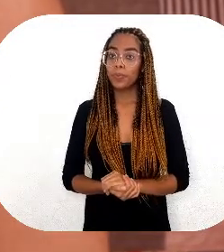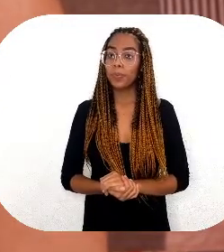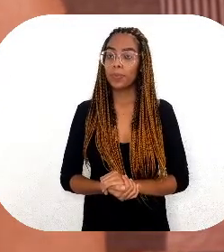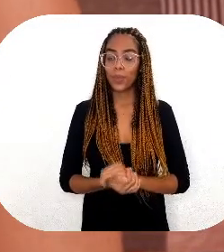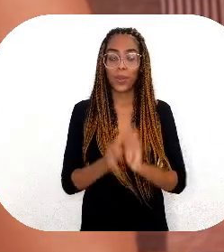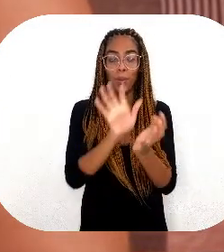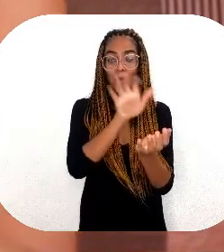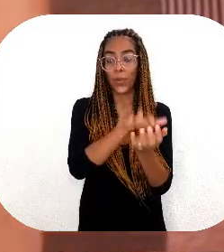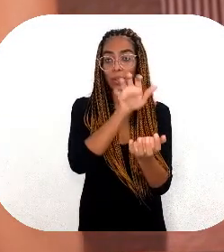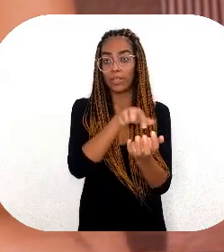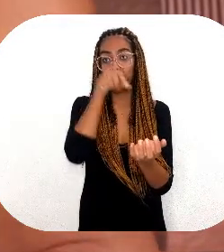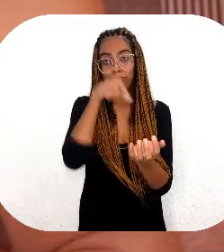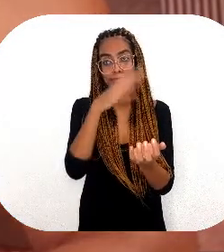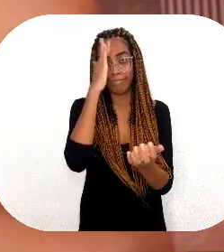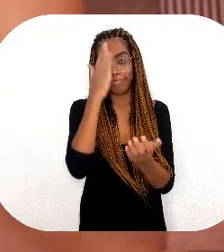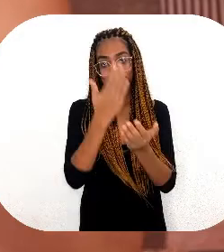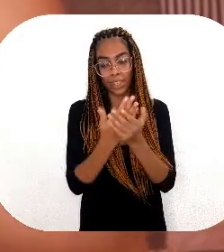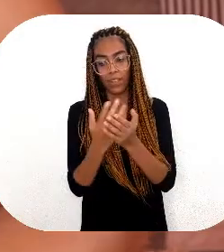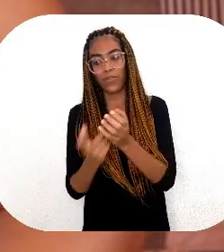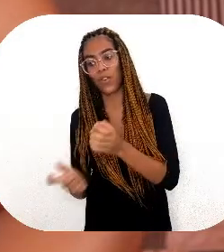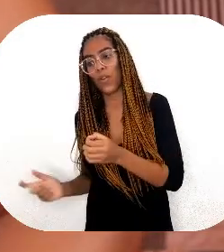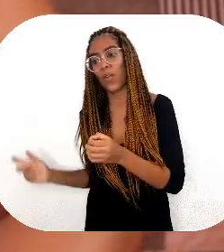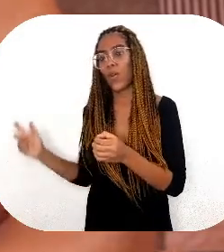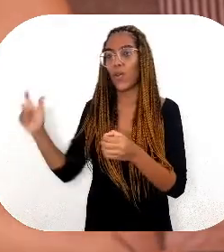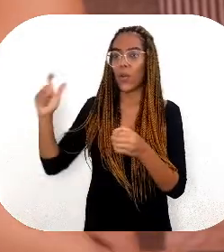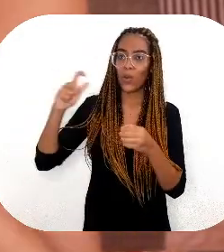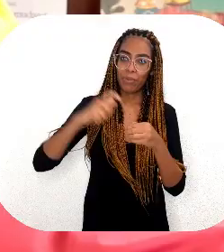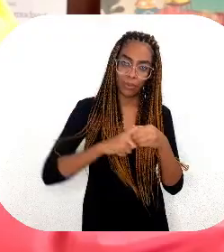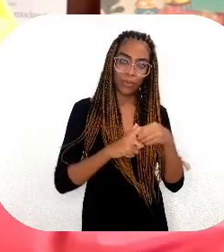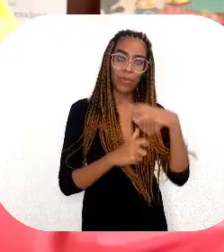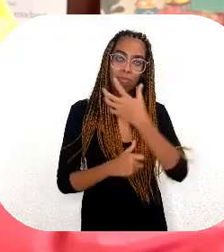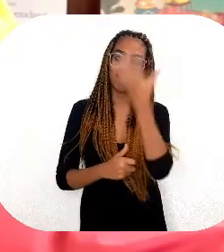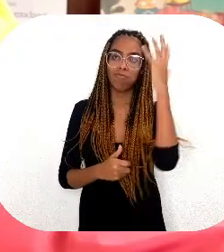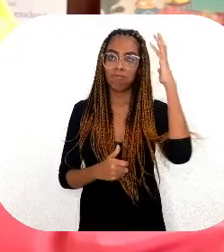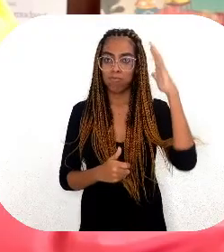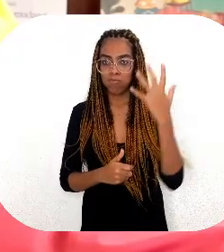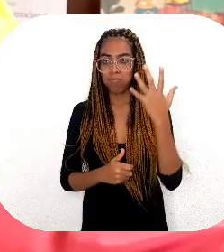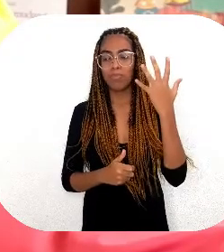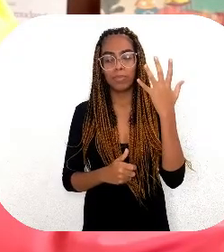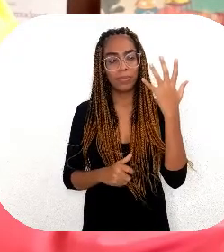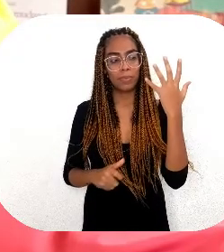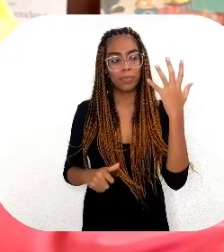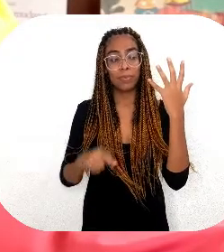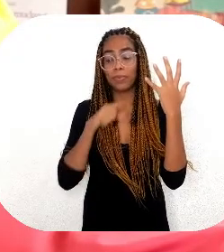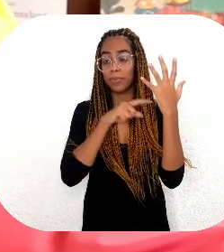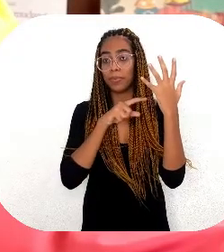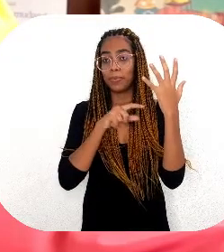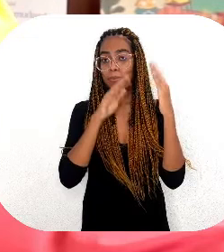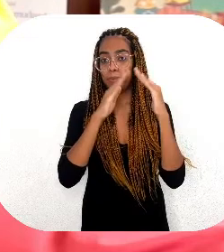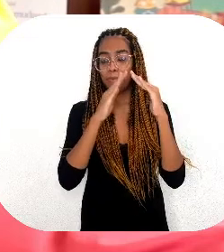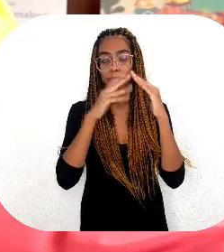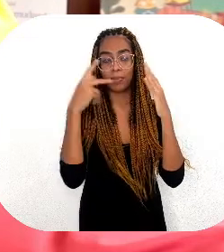coração. O crocodilo acreditou no macaquinho. Deu meia volta. E foram rumo